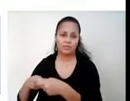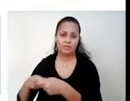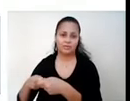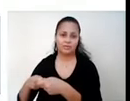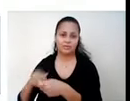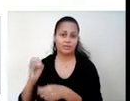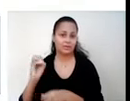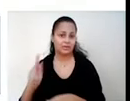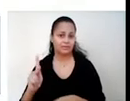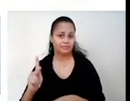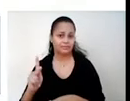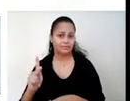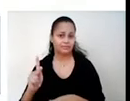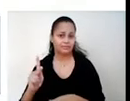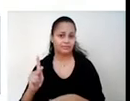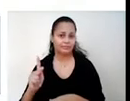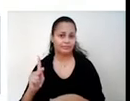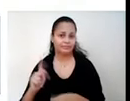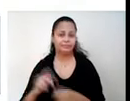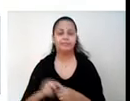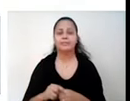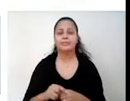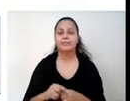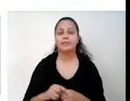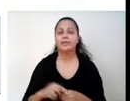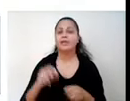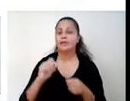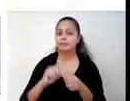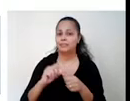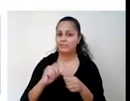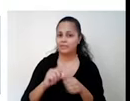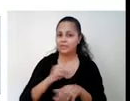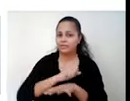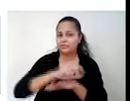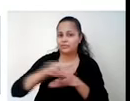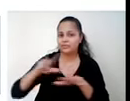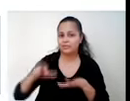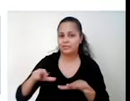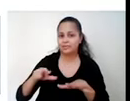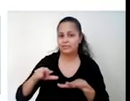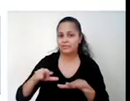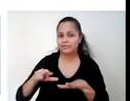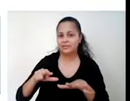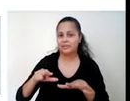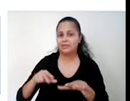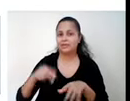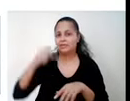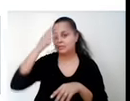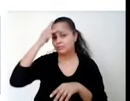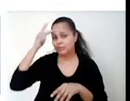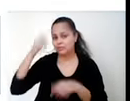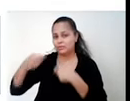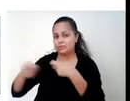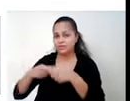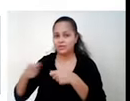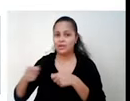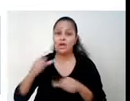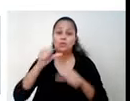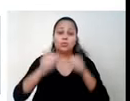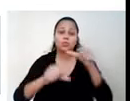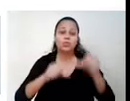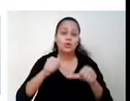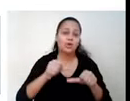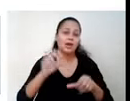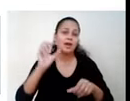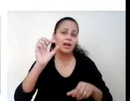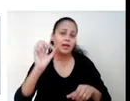eles. Ok? Para atender à diversificação, vários comerciantes passaram a trocar moedas, porque